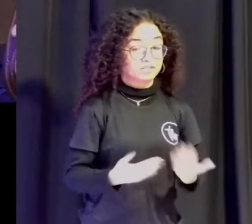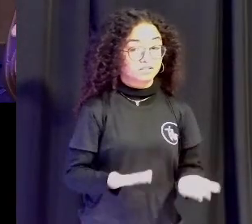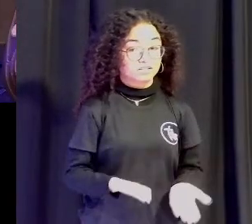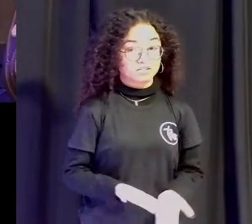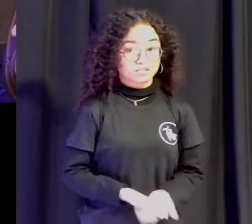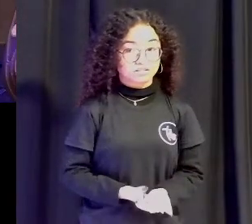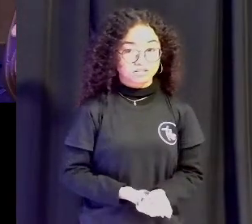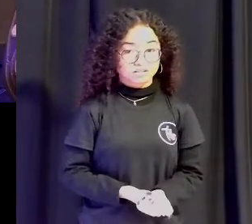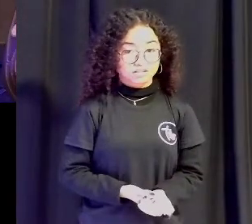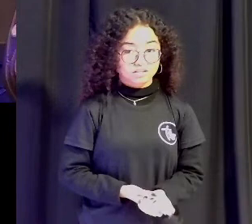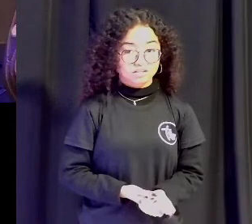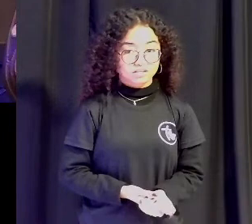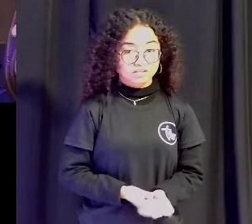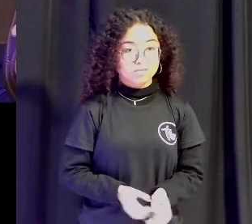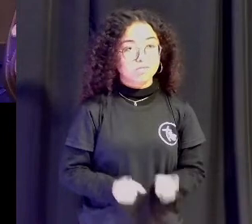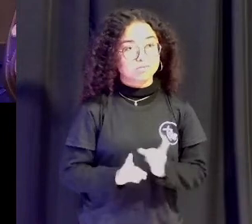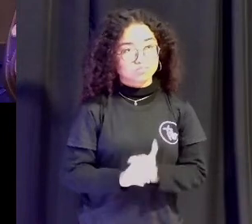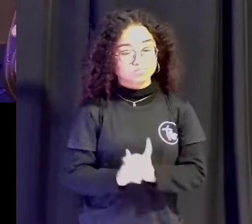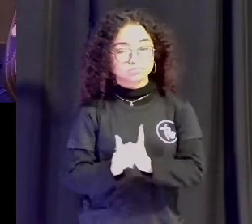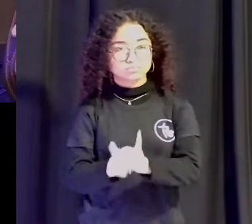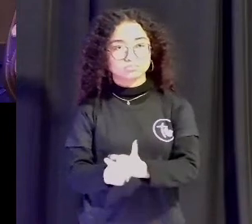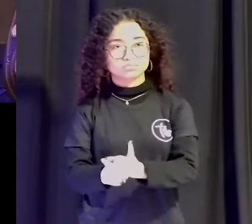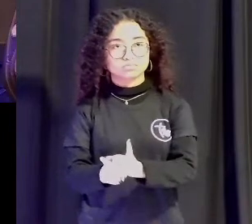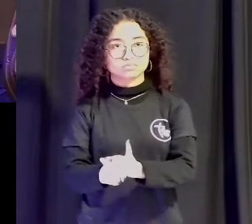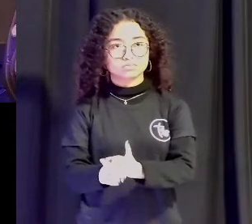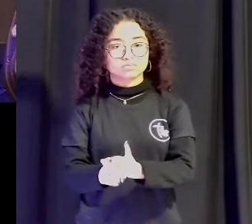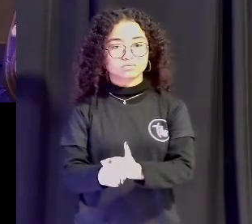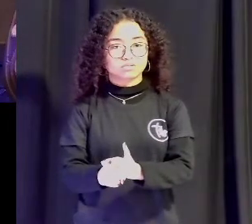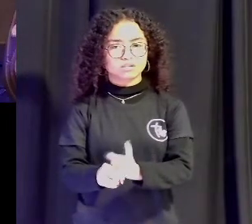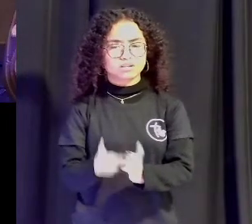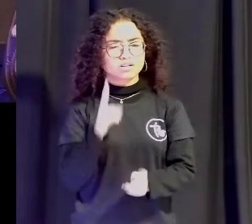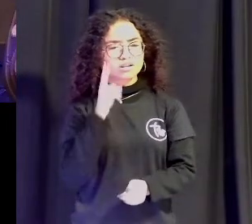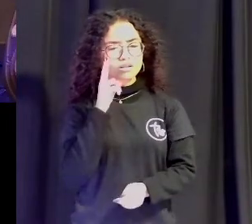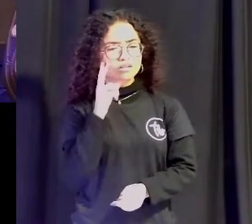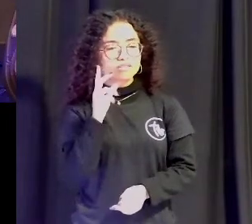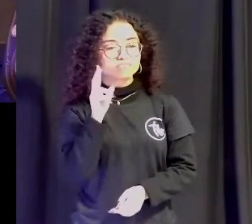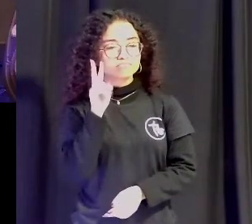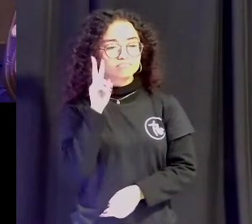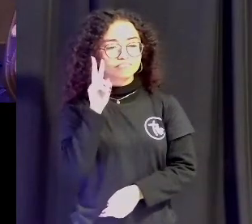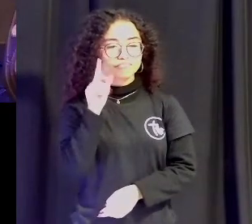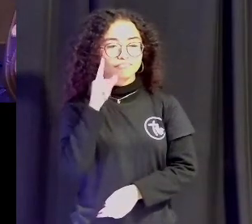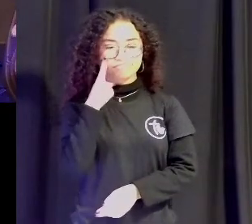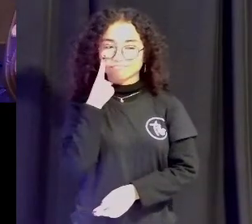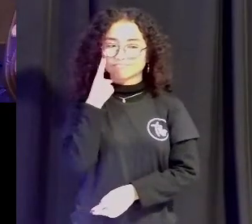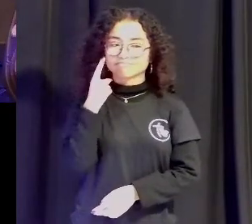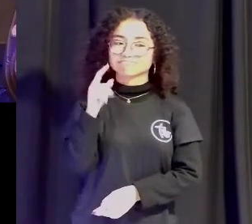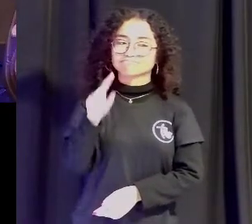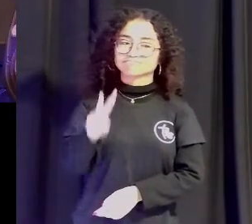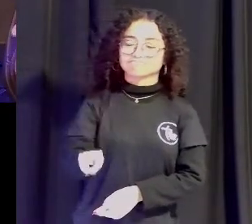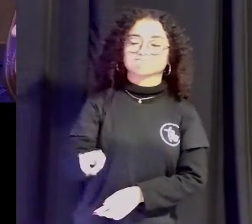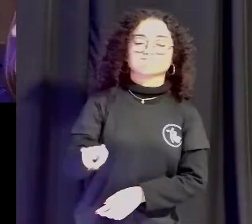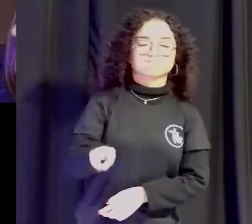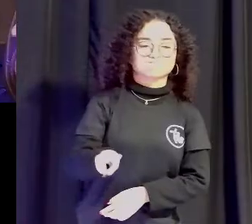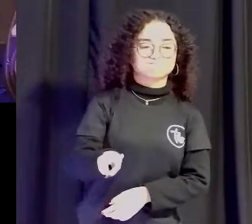Então os discípulos fitaram os olhos nele, olharam para ele. E